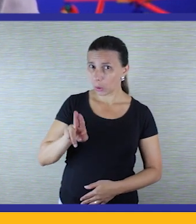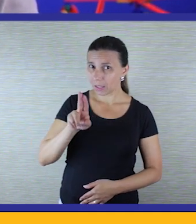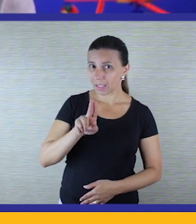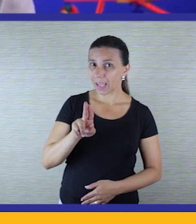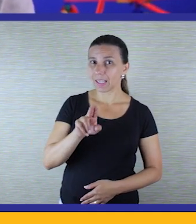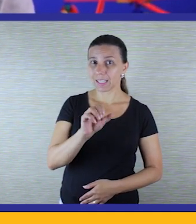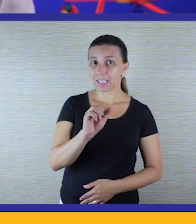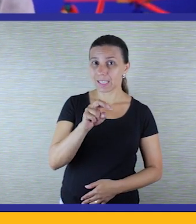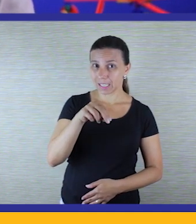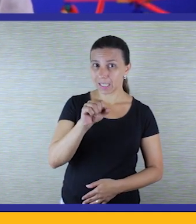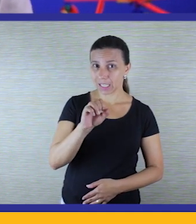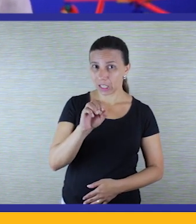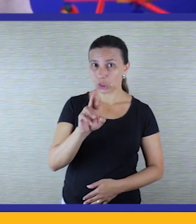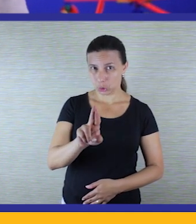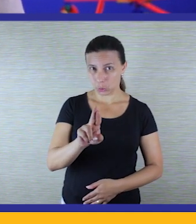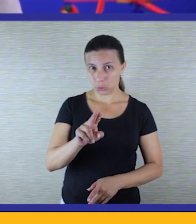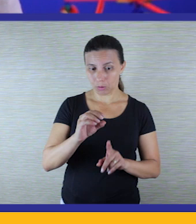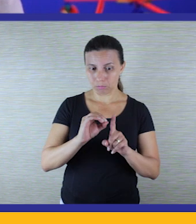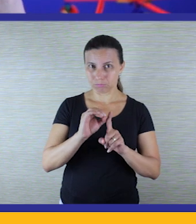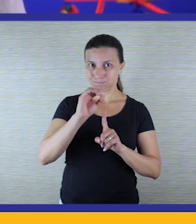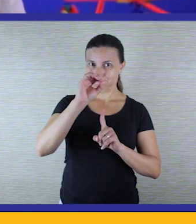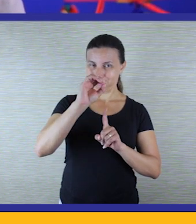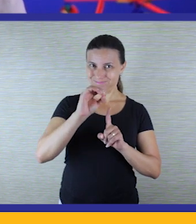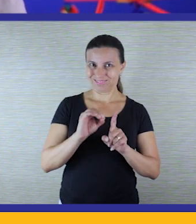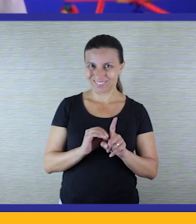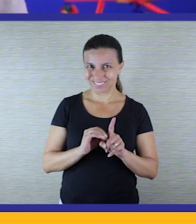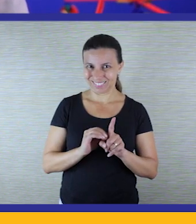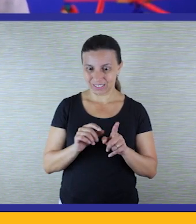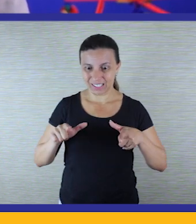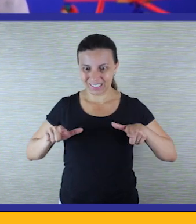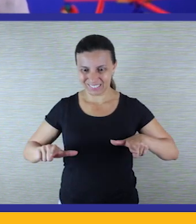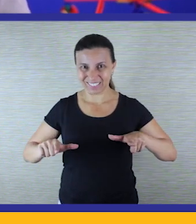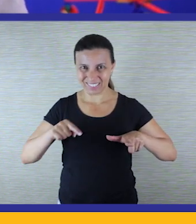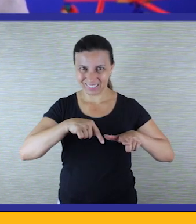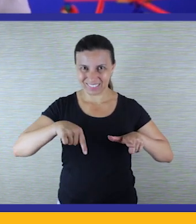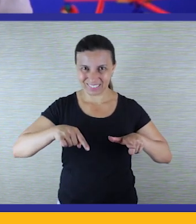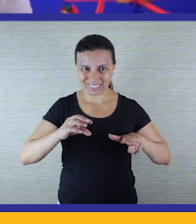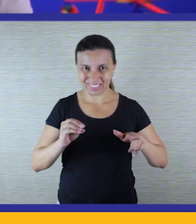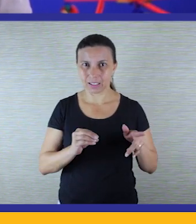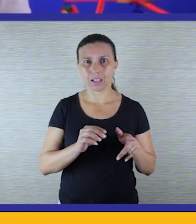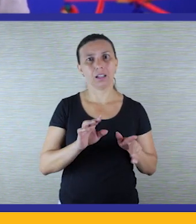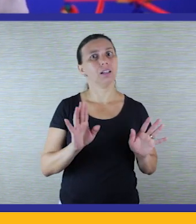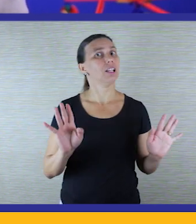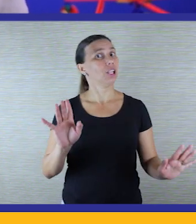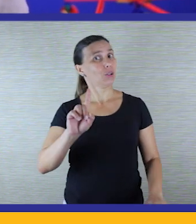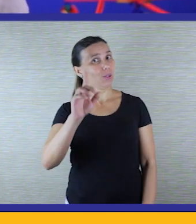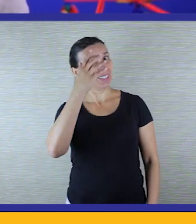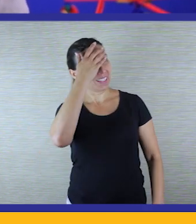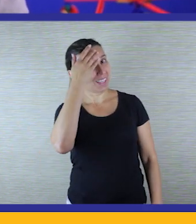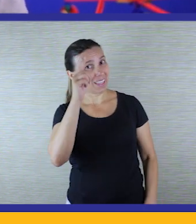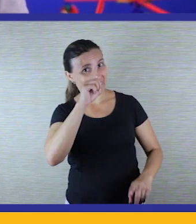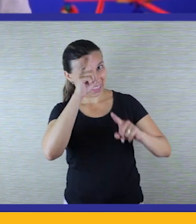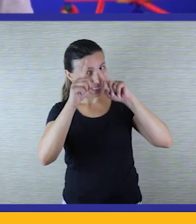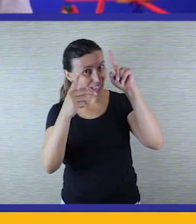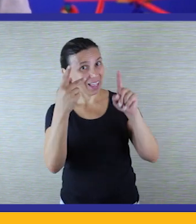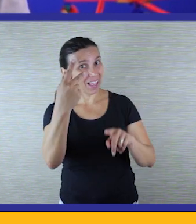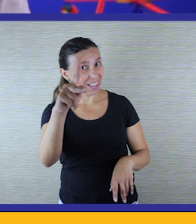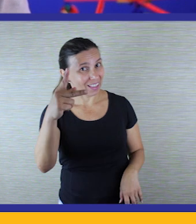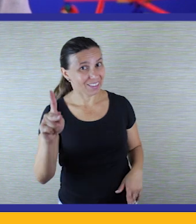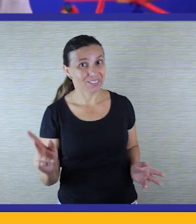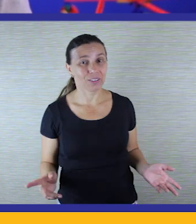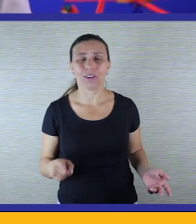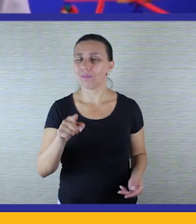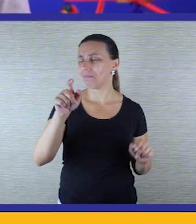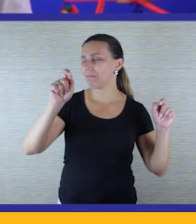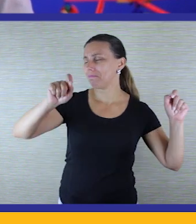temperatura com a interface AtoBox? Não esqueça, a criatividade é toda sua. Você pode inventar muitos